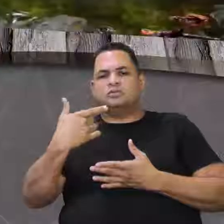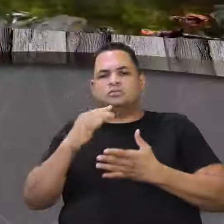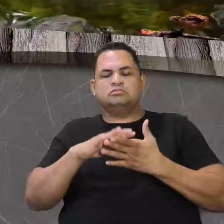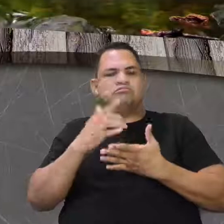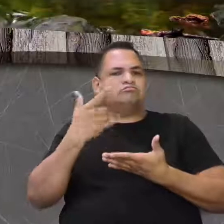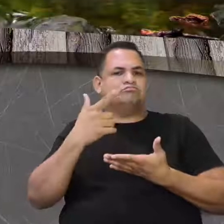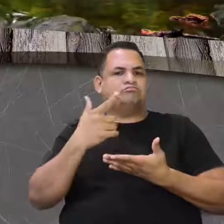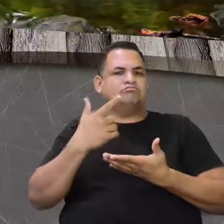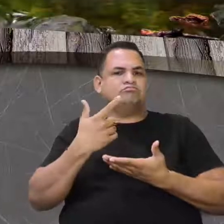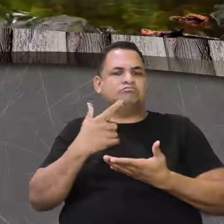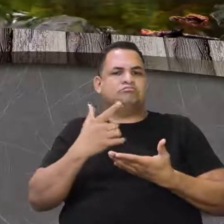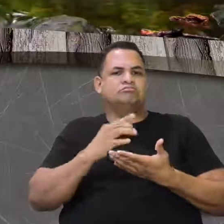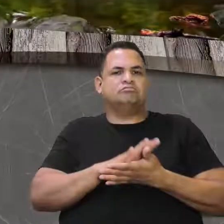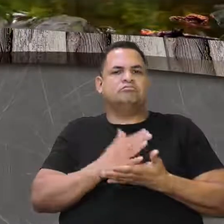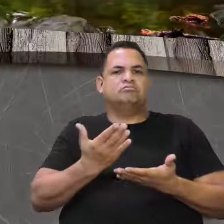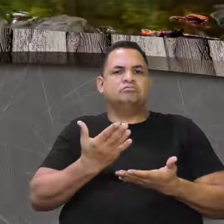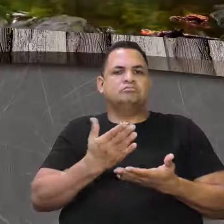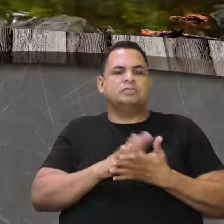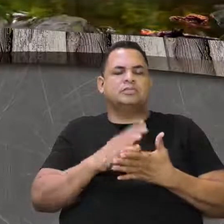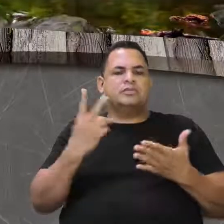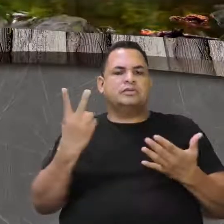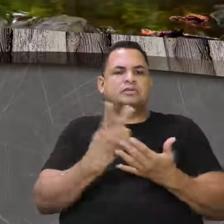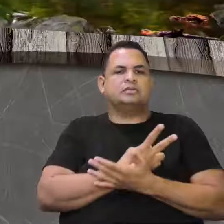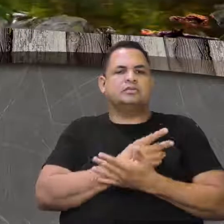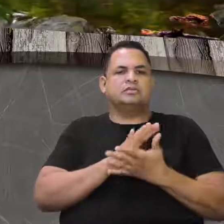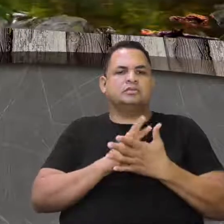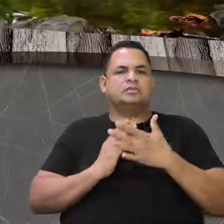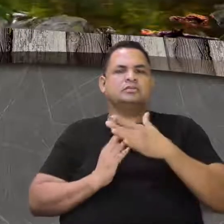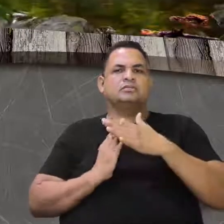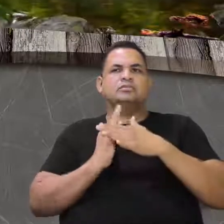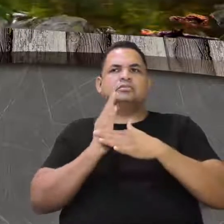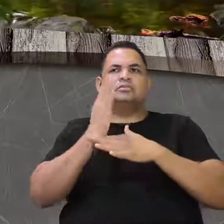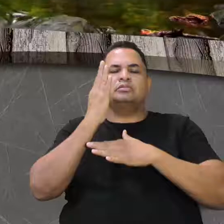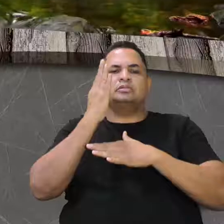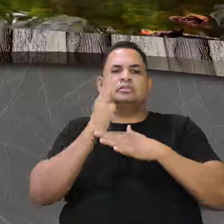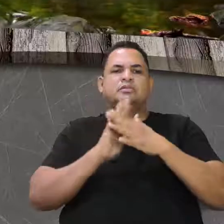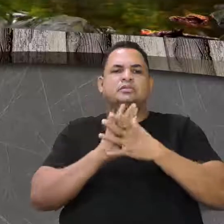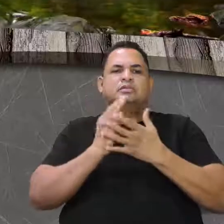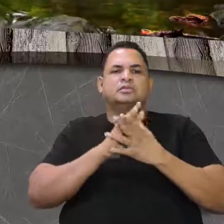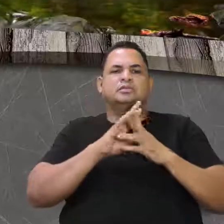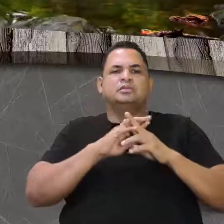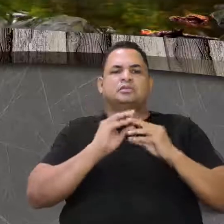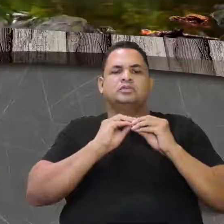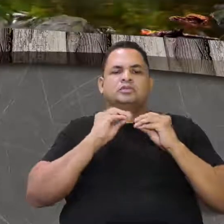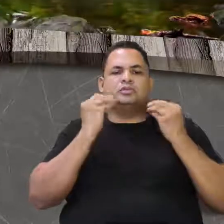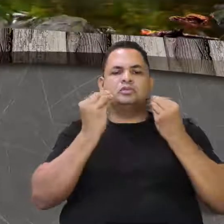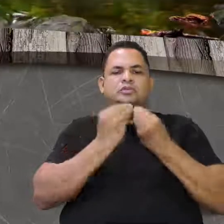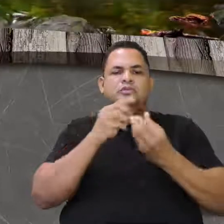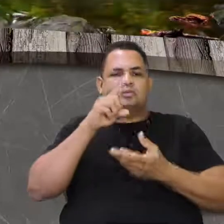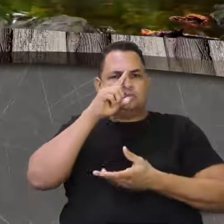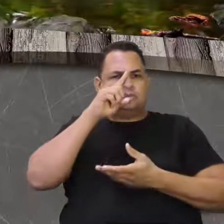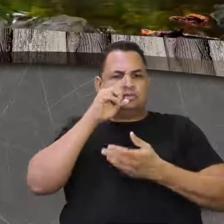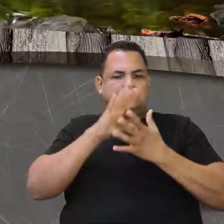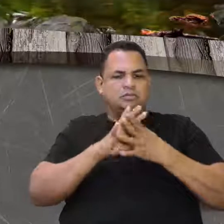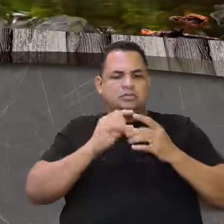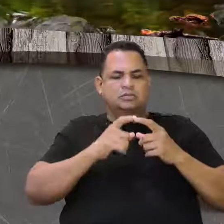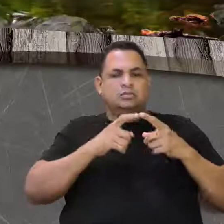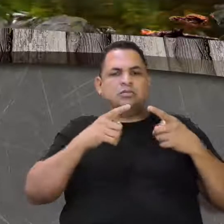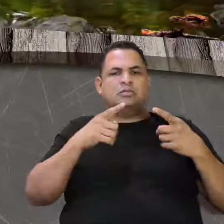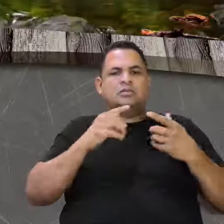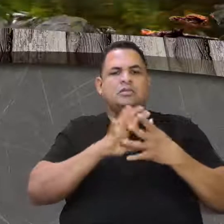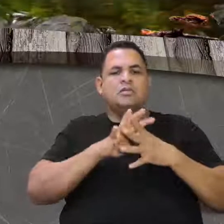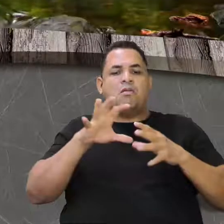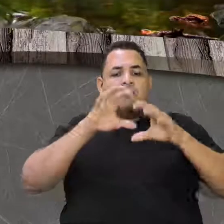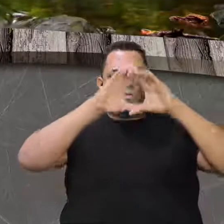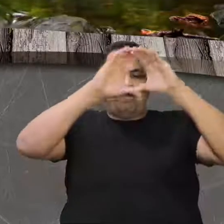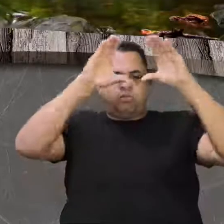tem. O sequestro do carbono não vai acontecer, você está liberando mais substâncias tóxicas que vão